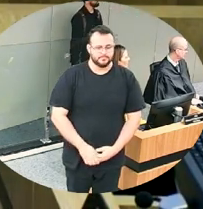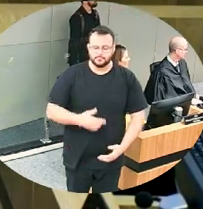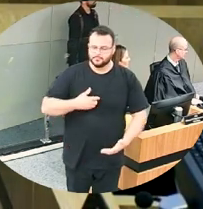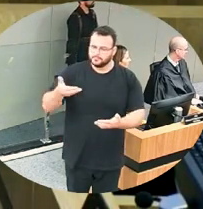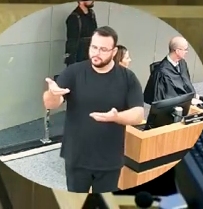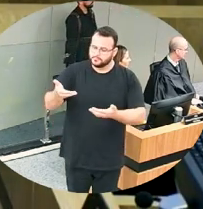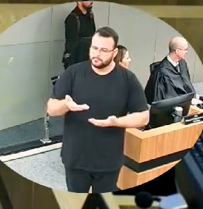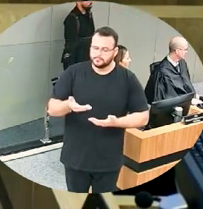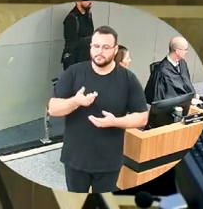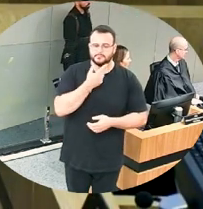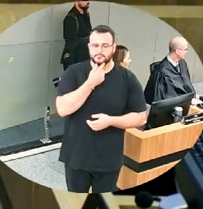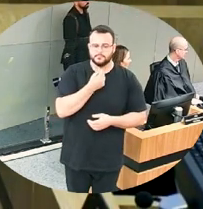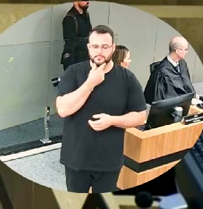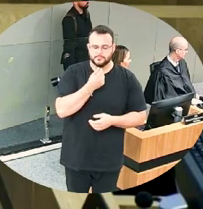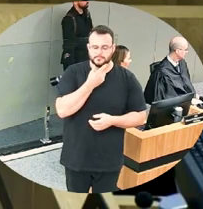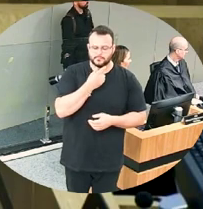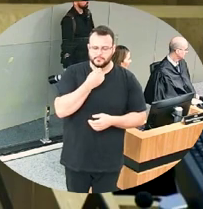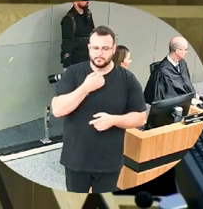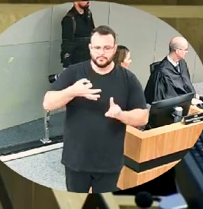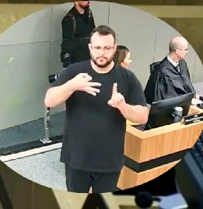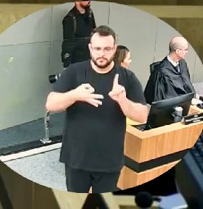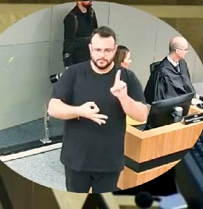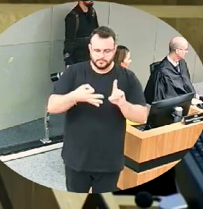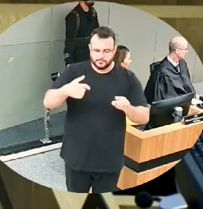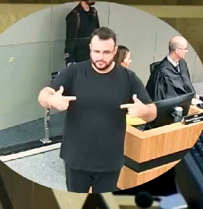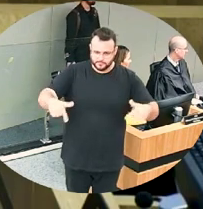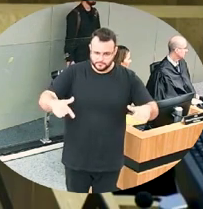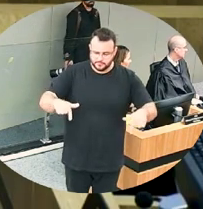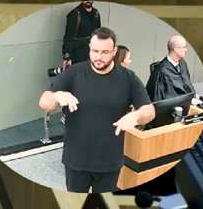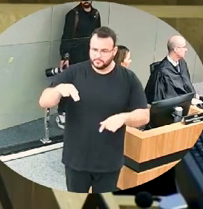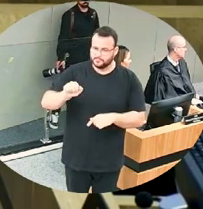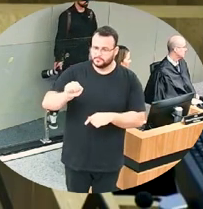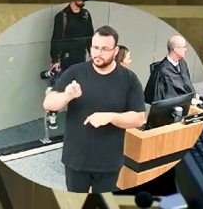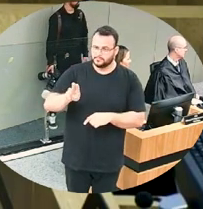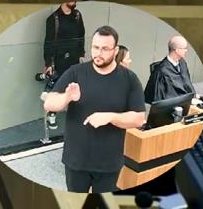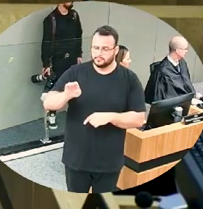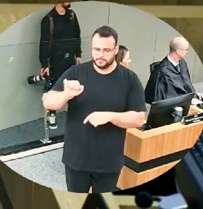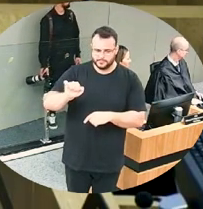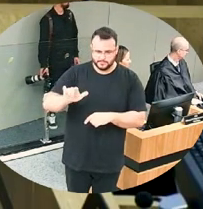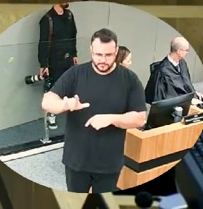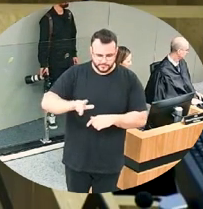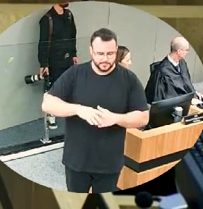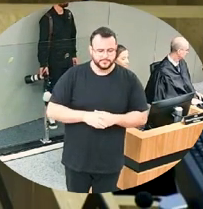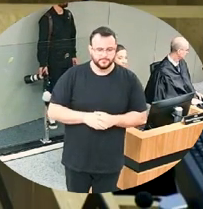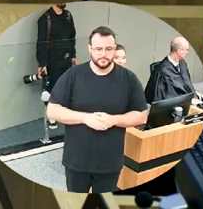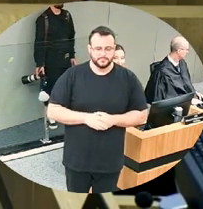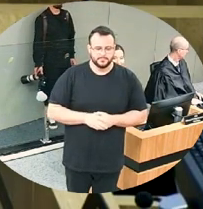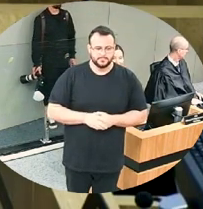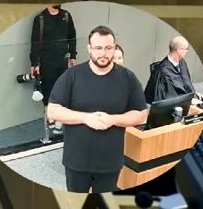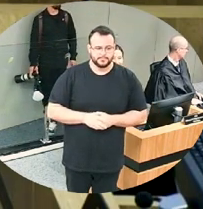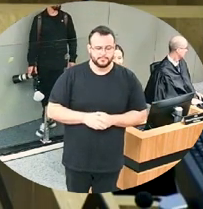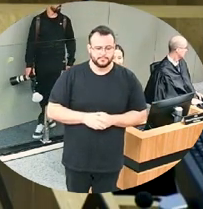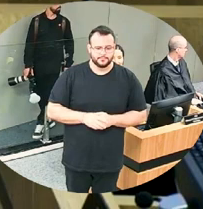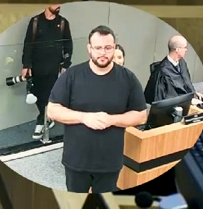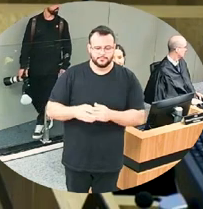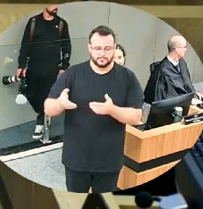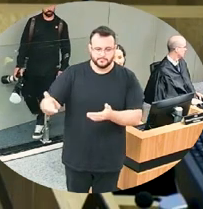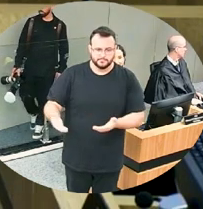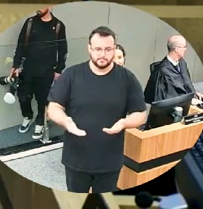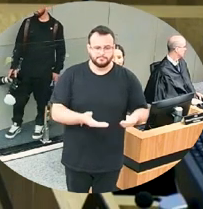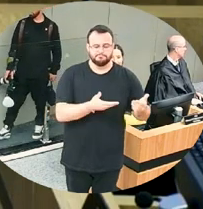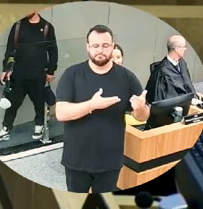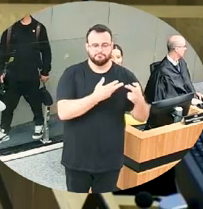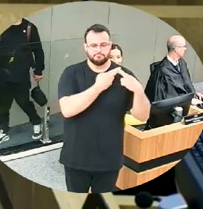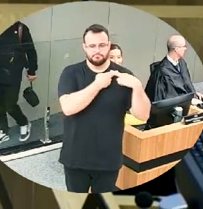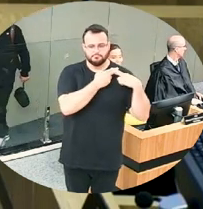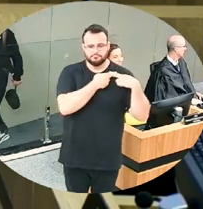convido o excelentíssimo Desembargador do trabalho narbal Antônio de Mendonça filete para prestar